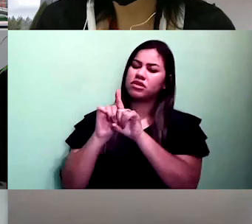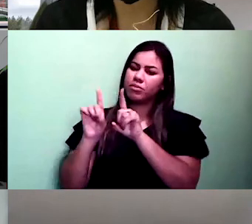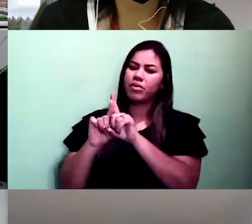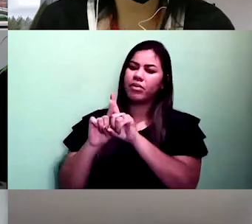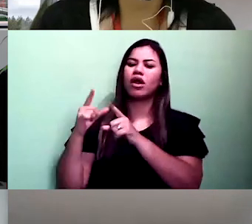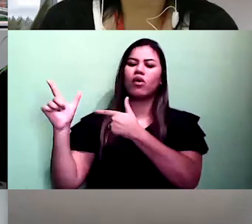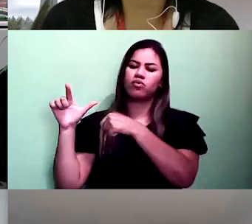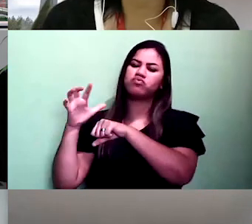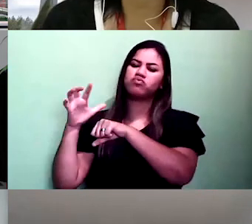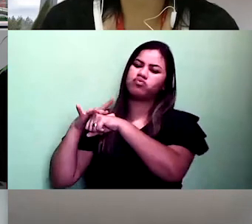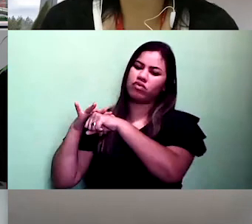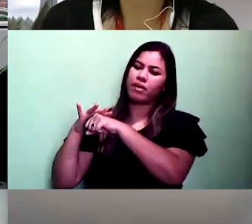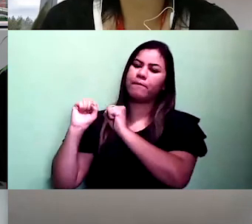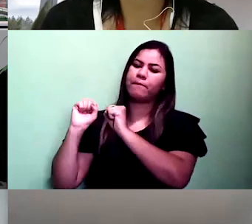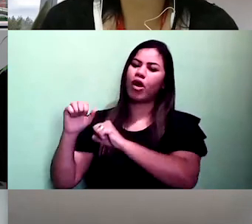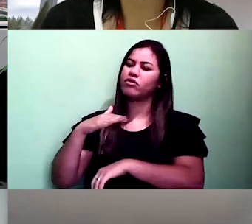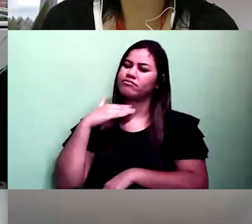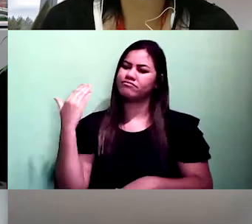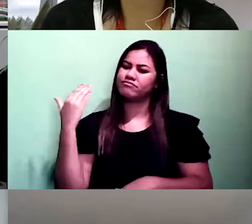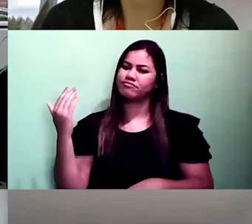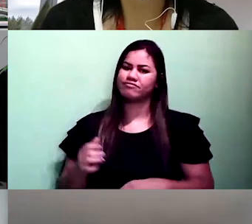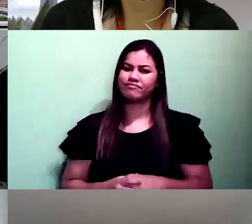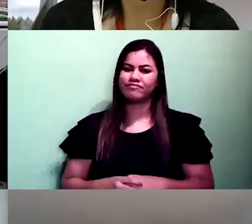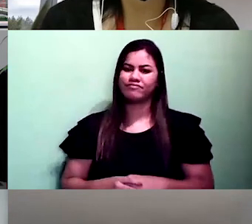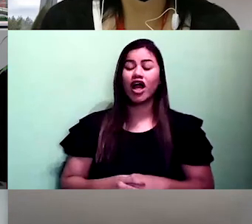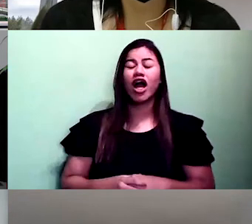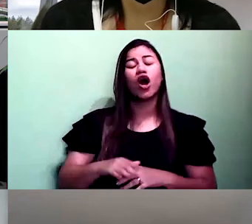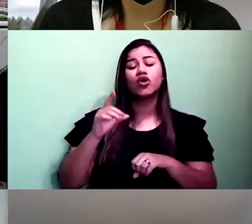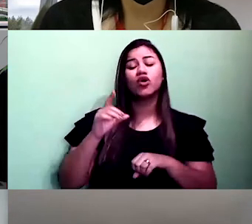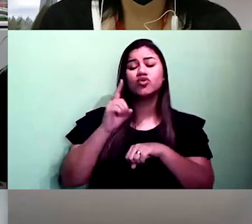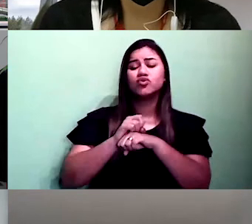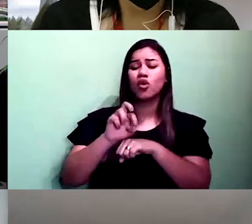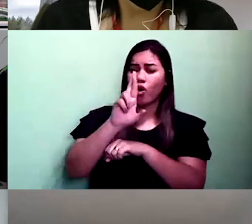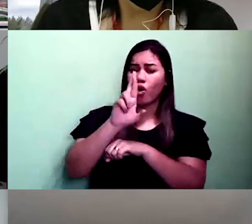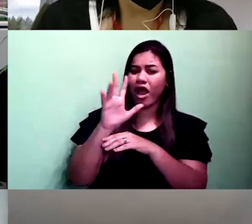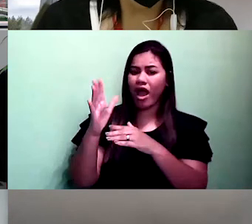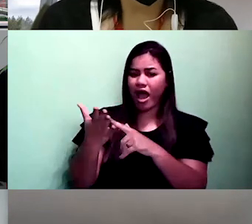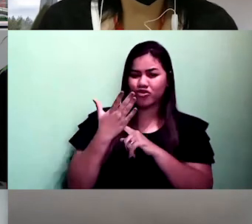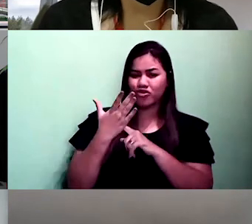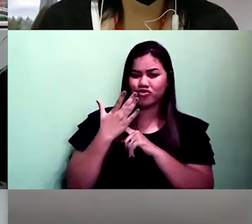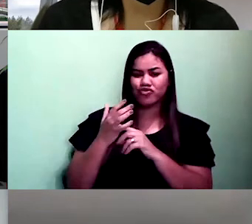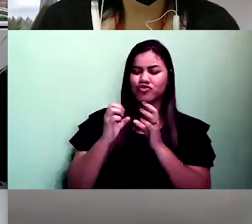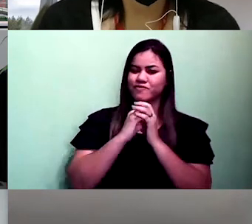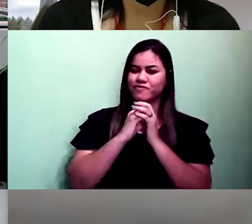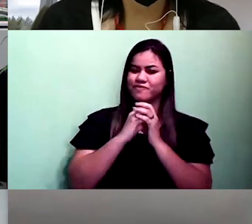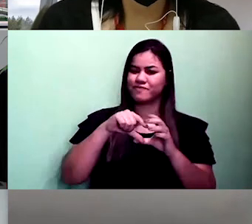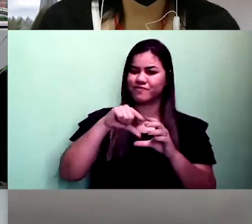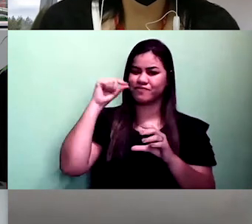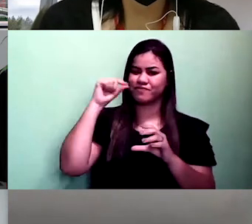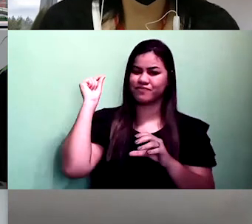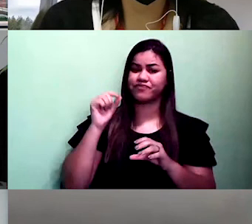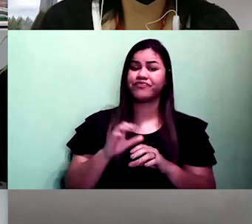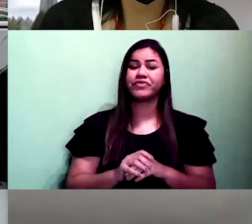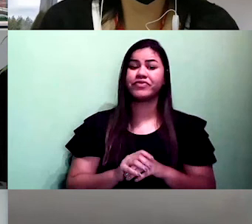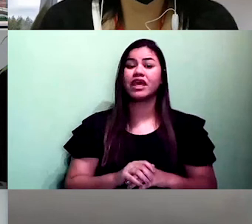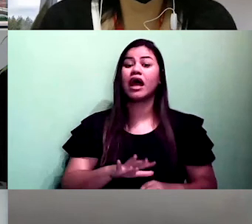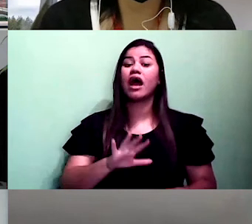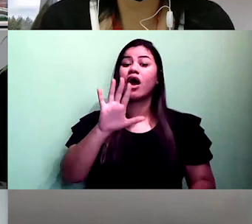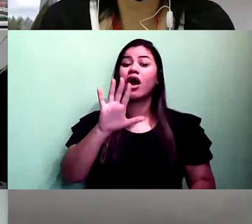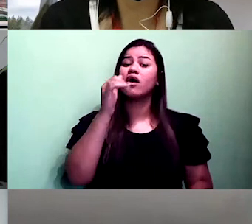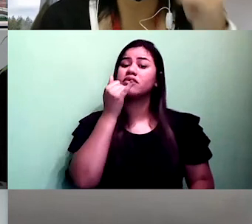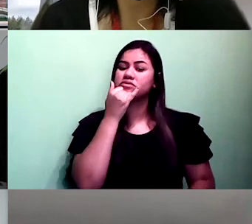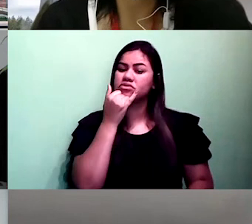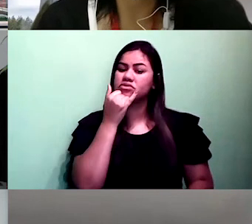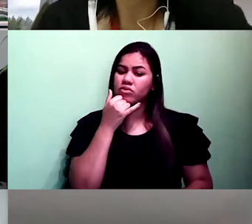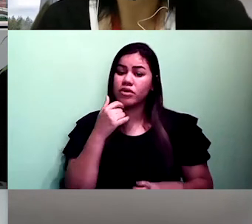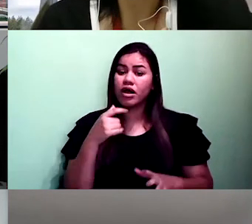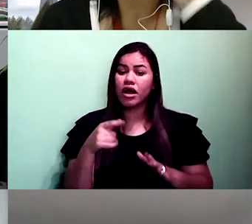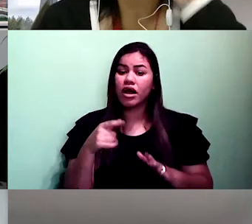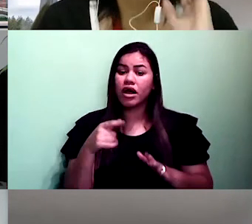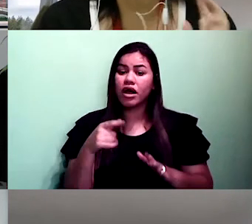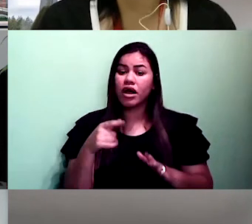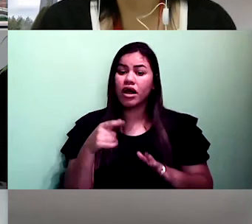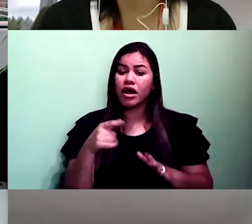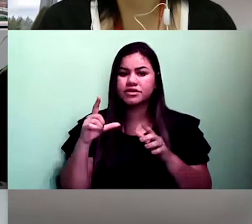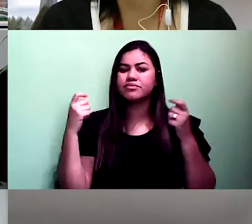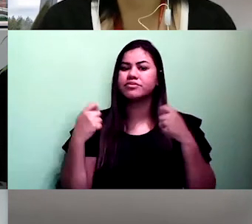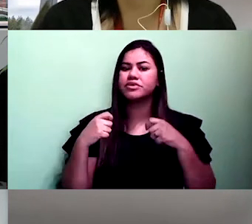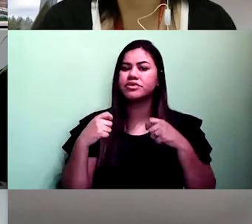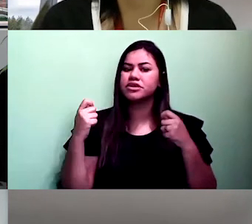sorteio? Vamos lá? Vamos lá? Vamos. Uma coisa que eu gostaria de enfatizar muito aqui,